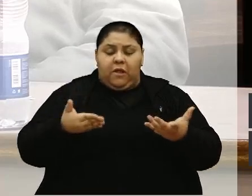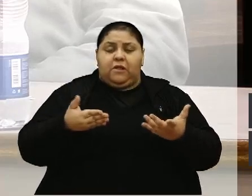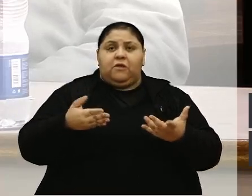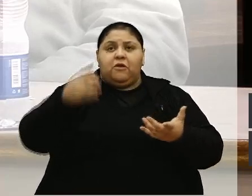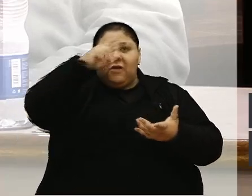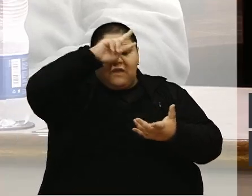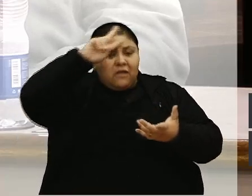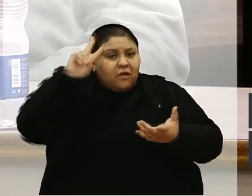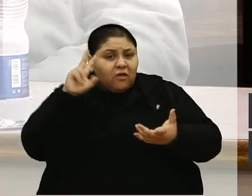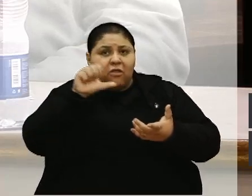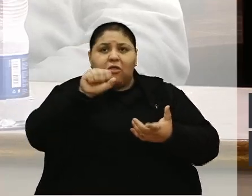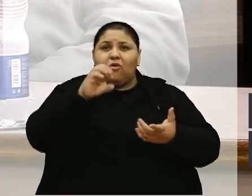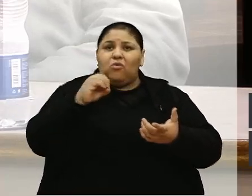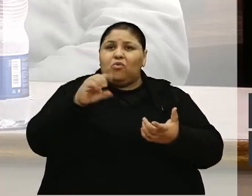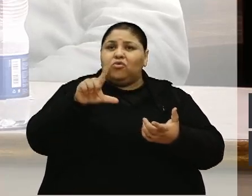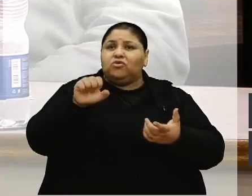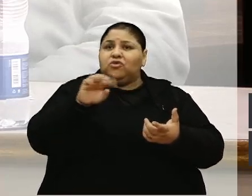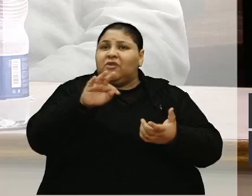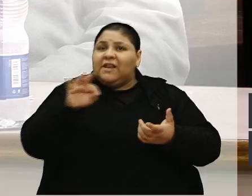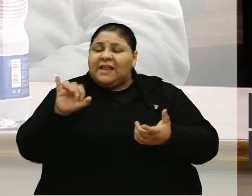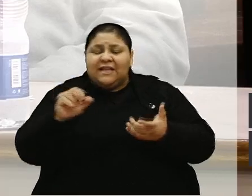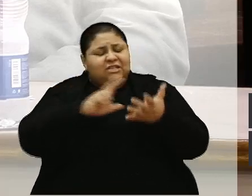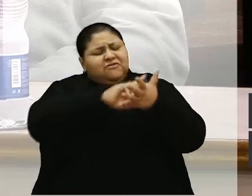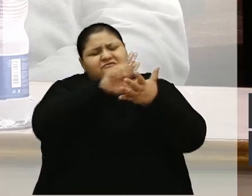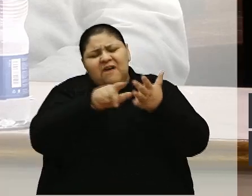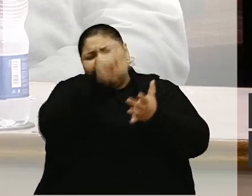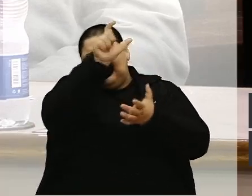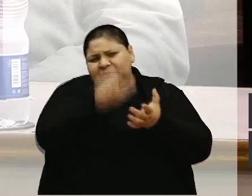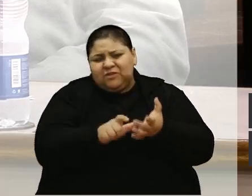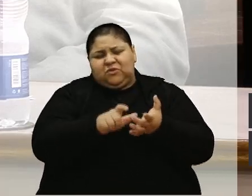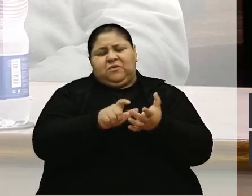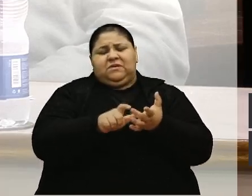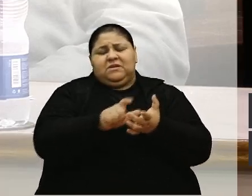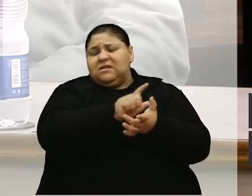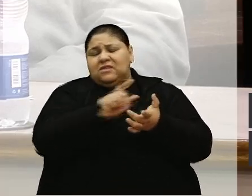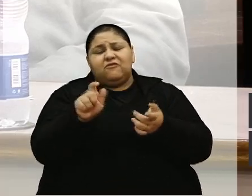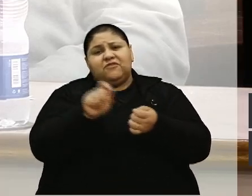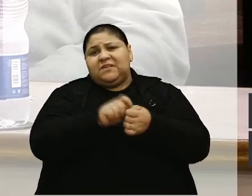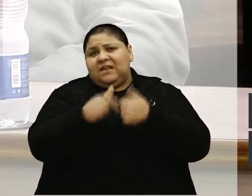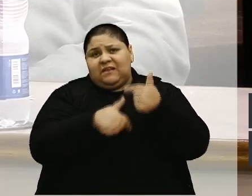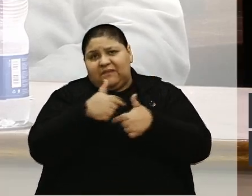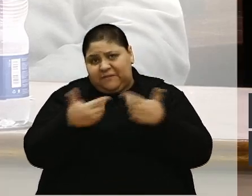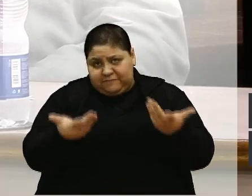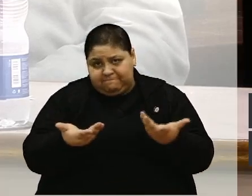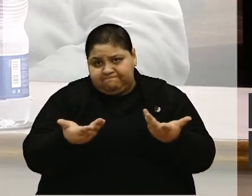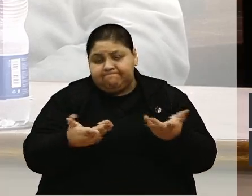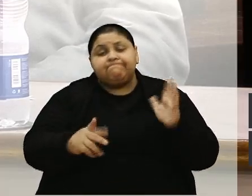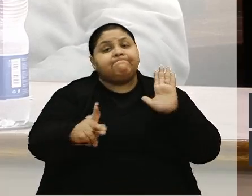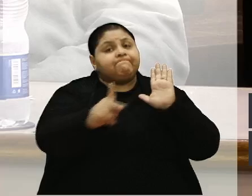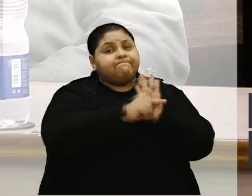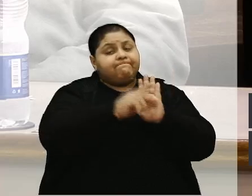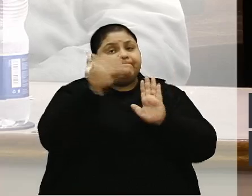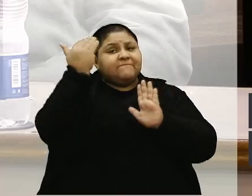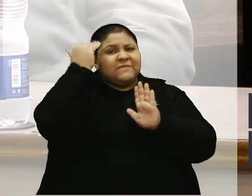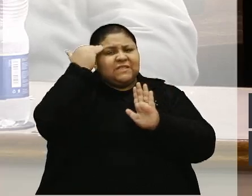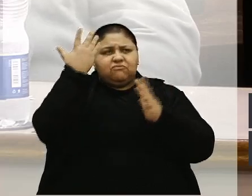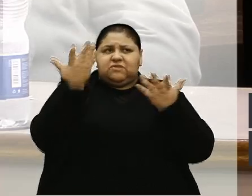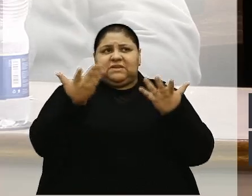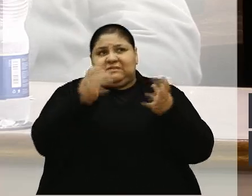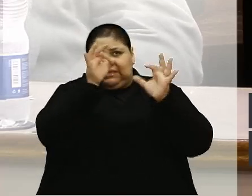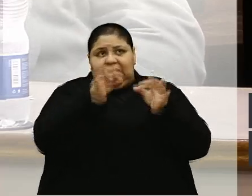o Solete já esteve lá, o Ivanor já esteve lá e não fizeram esse trabalho. Mas, vereador, sobre esse projeto, eu não sei se foi ou não